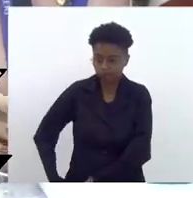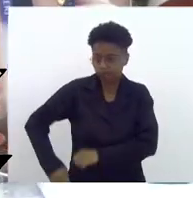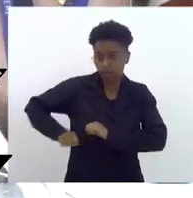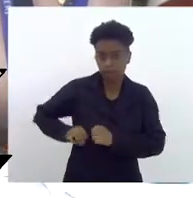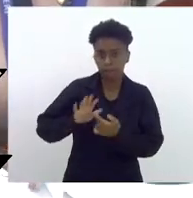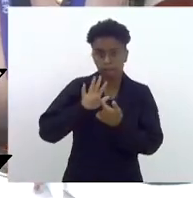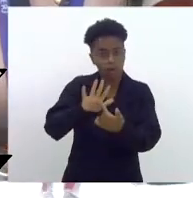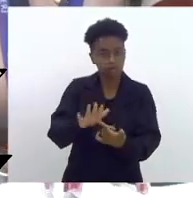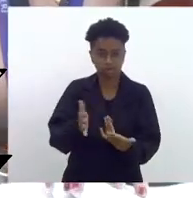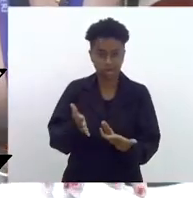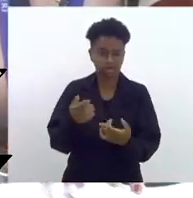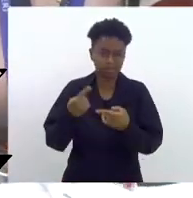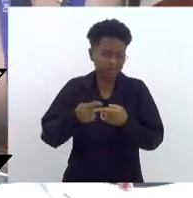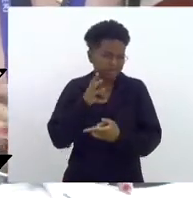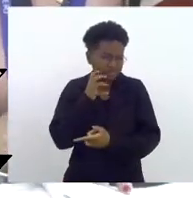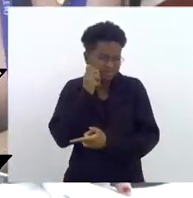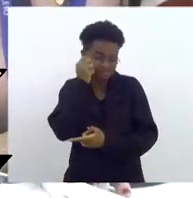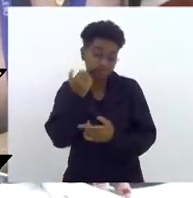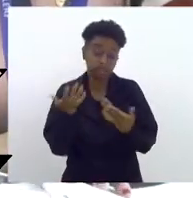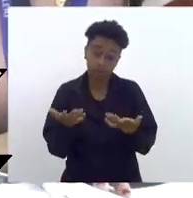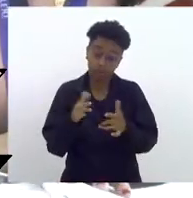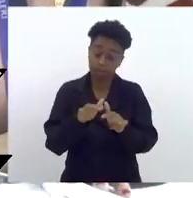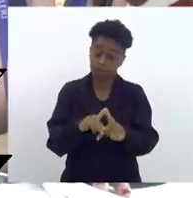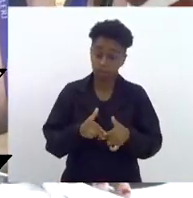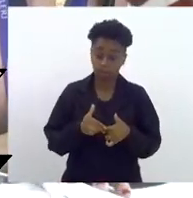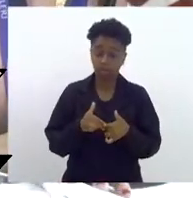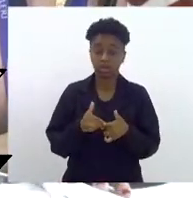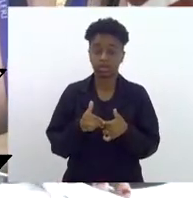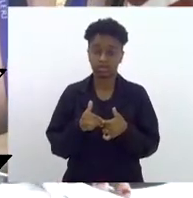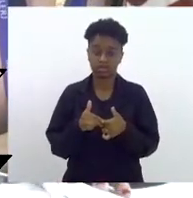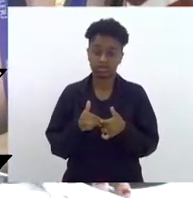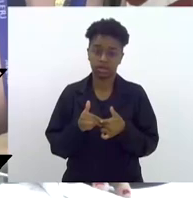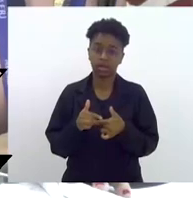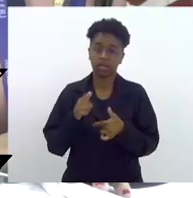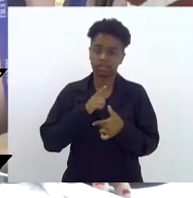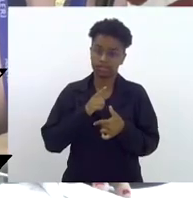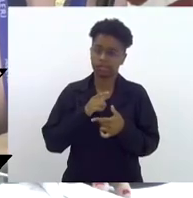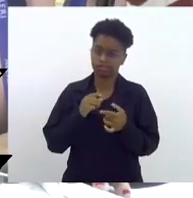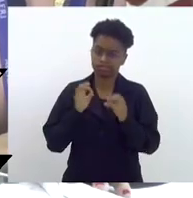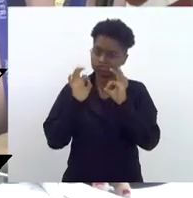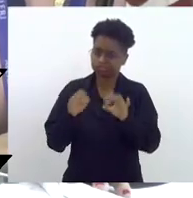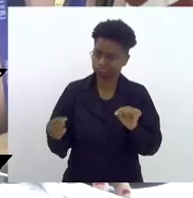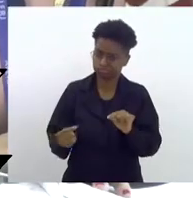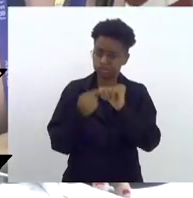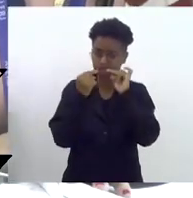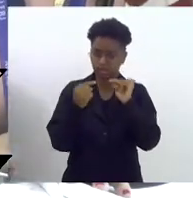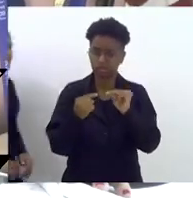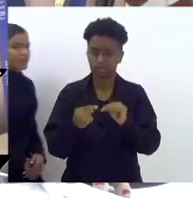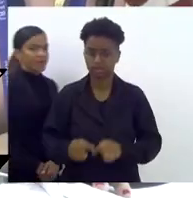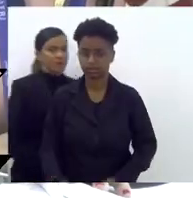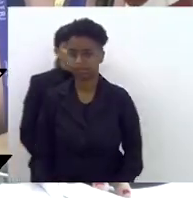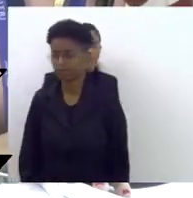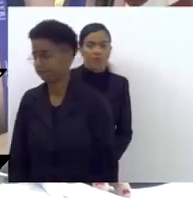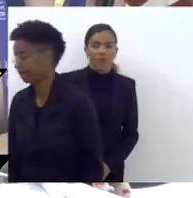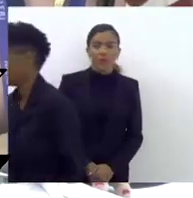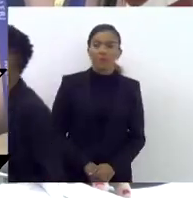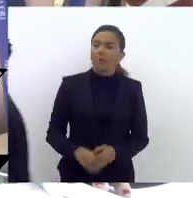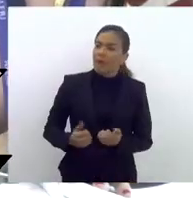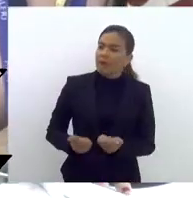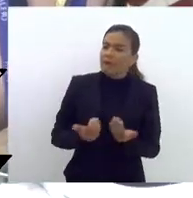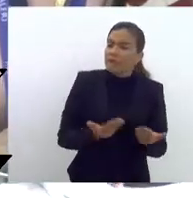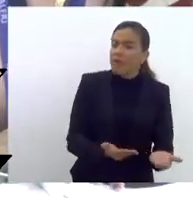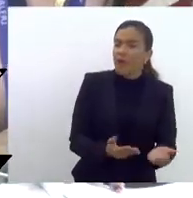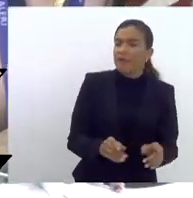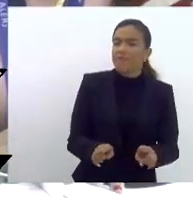constrangimento ali naquele momento por isso é muito além de muito meritória ela é dá de fato